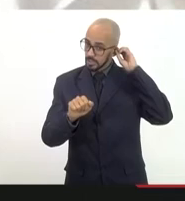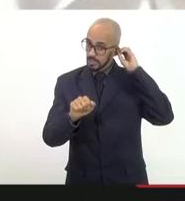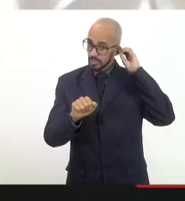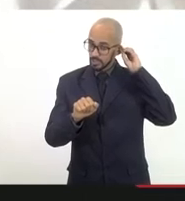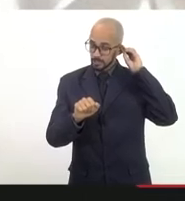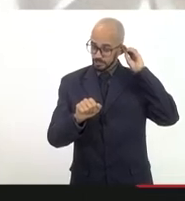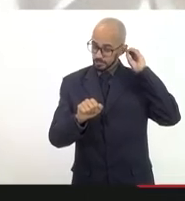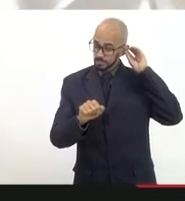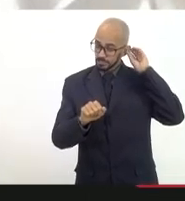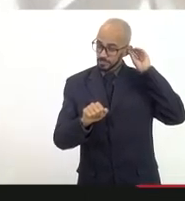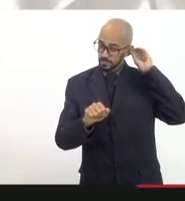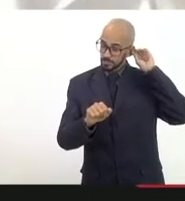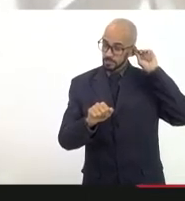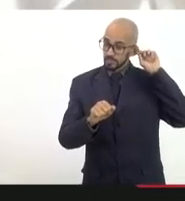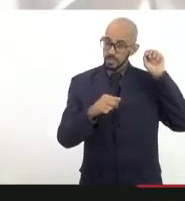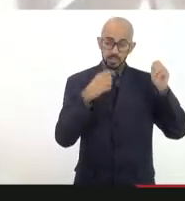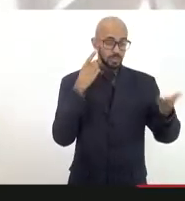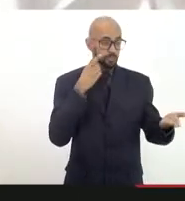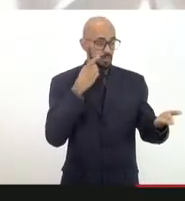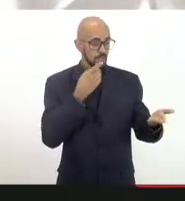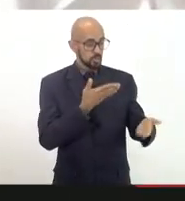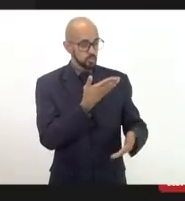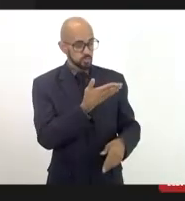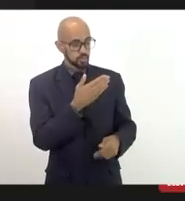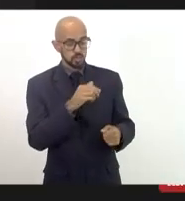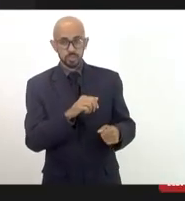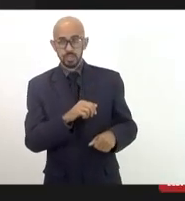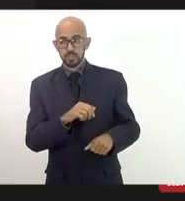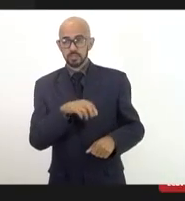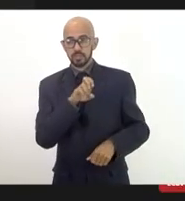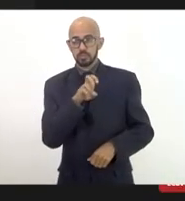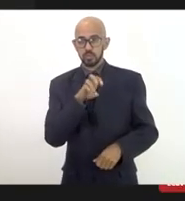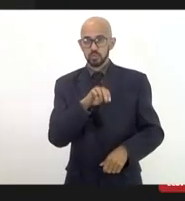Deputado Valdec, Vossa Excelência tem 5 minutos.